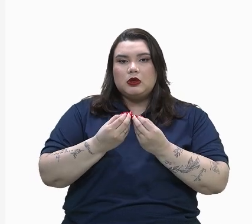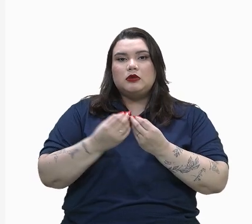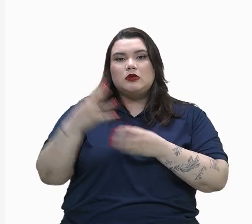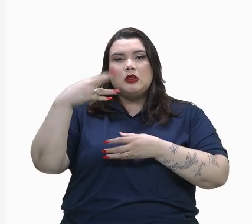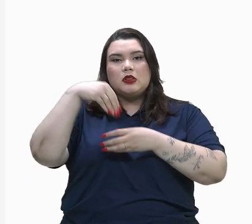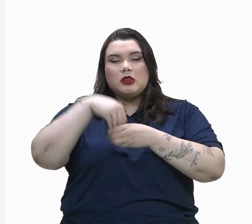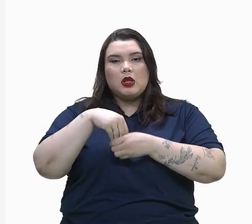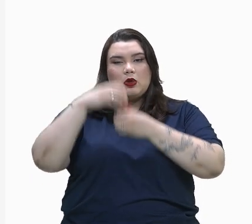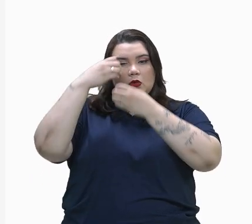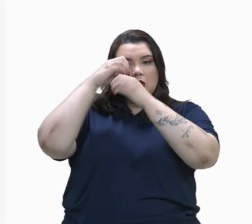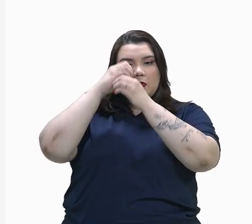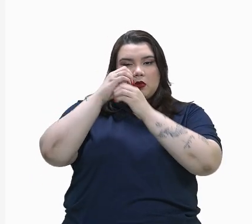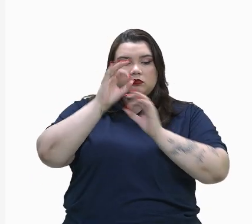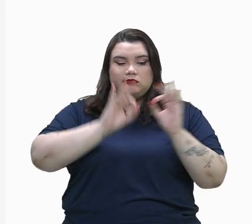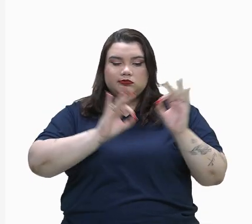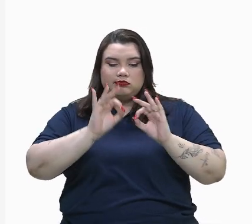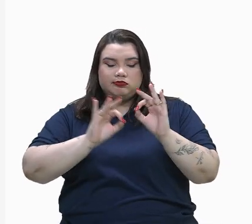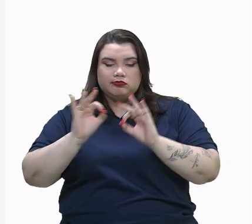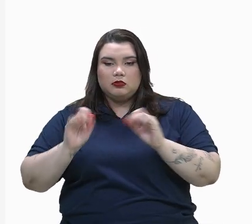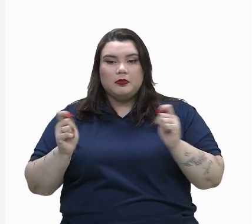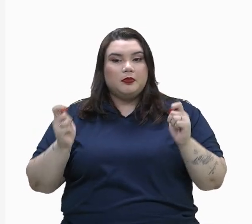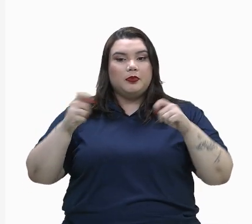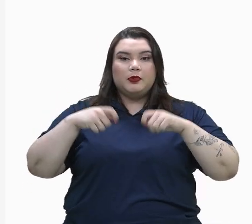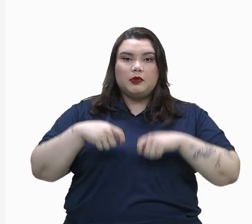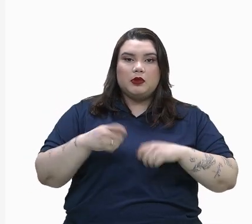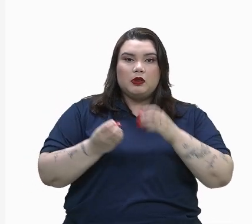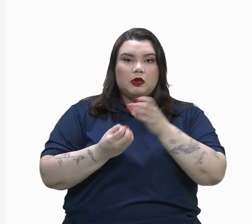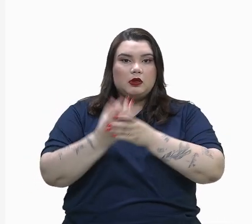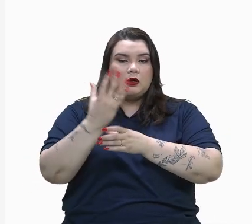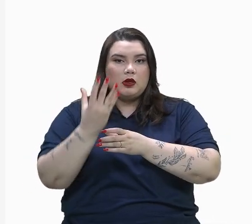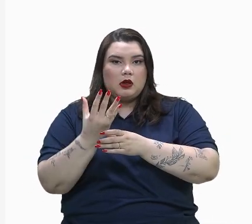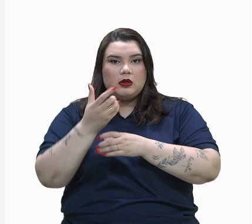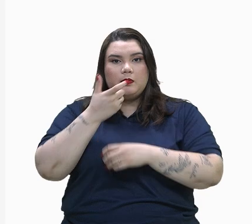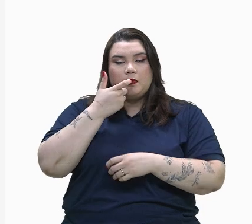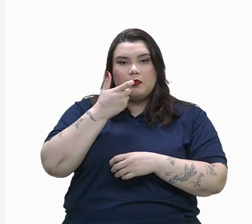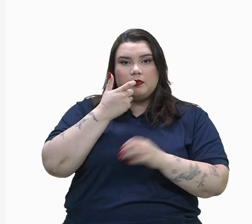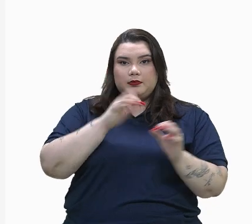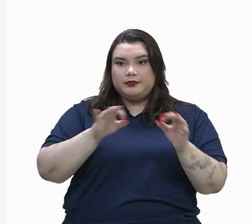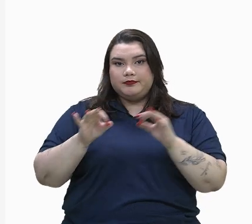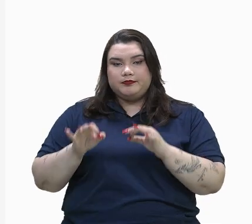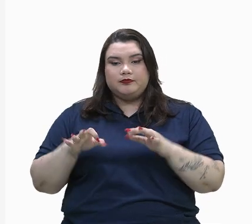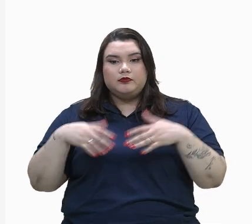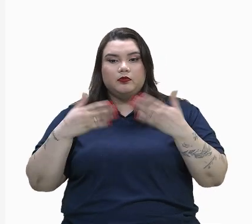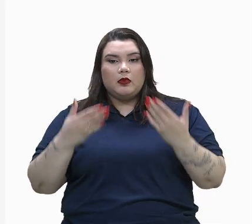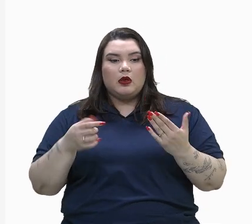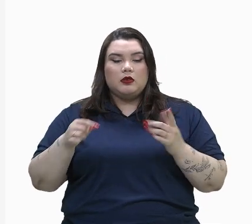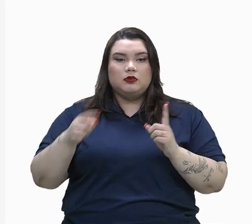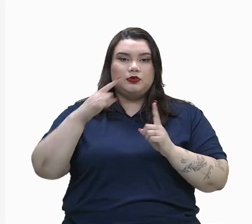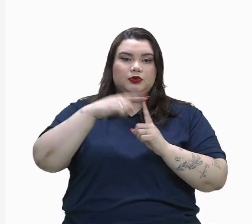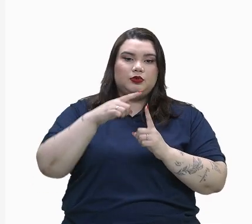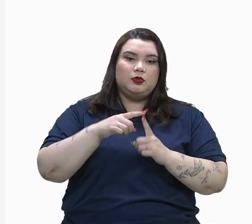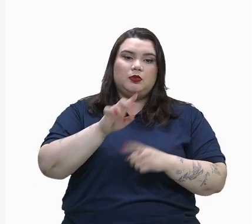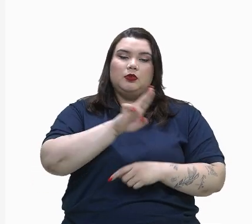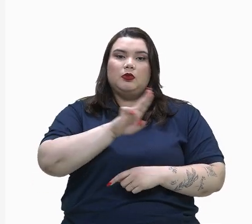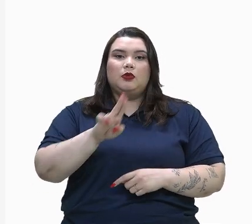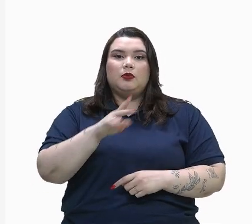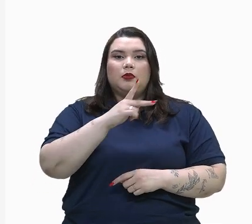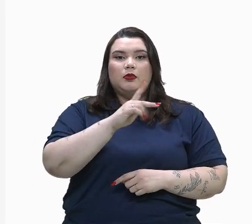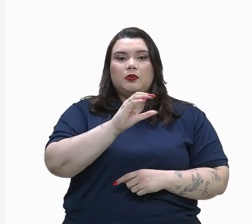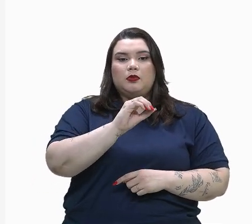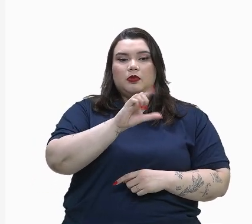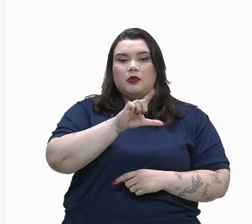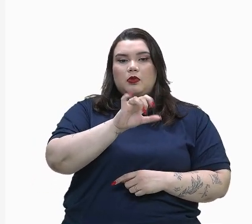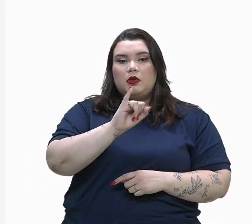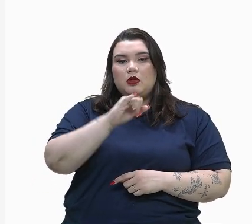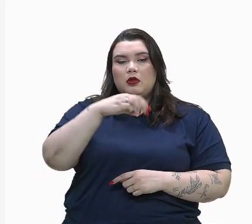poder a gente fabricar o plástico. E uma dessas reações é chamada de